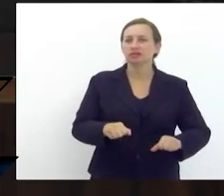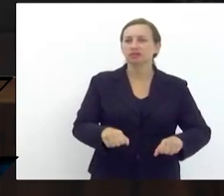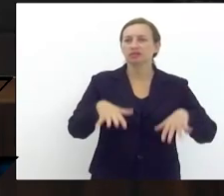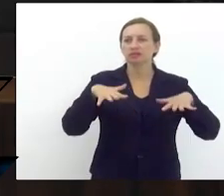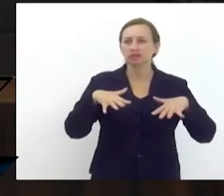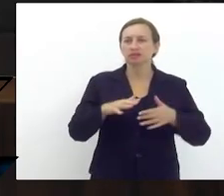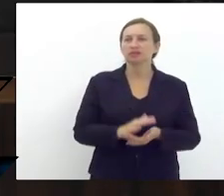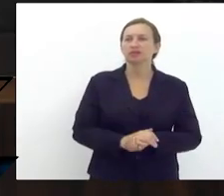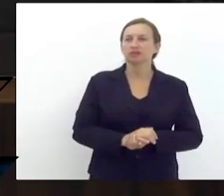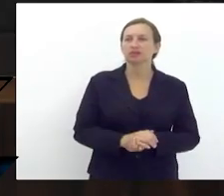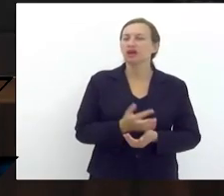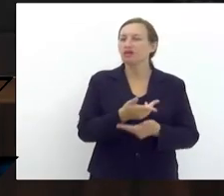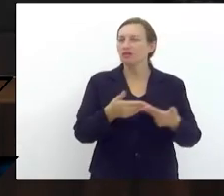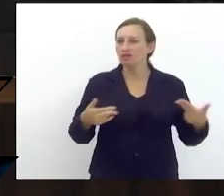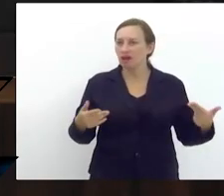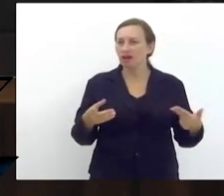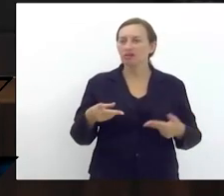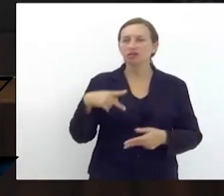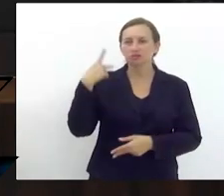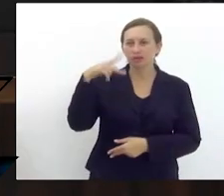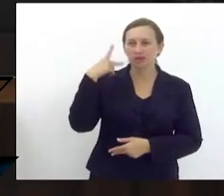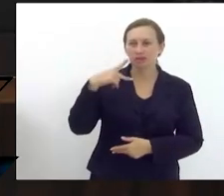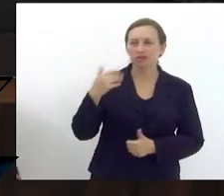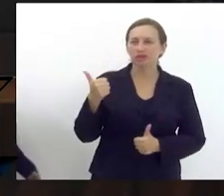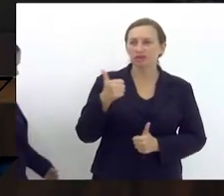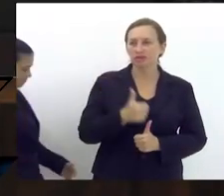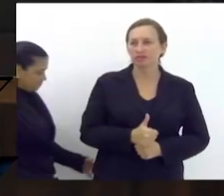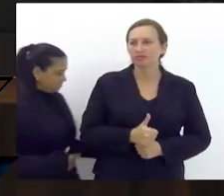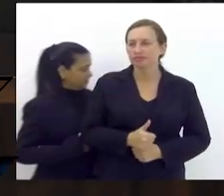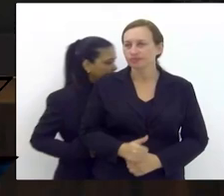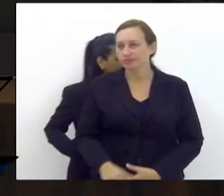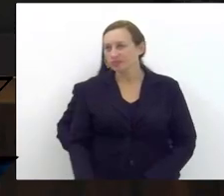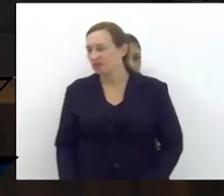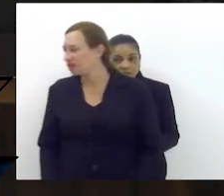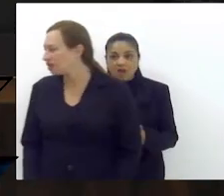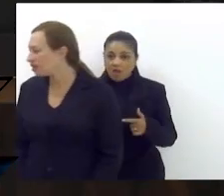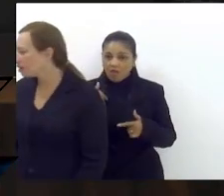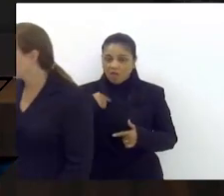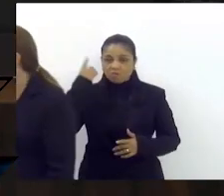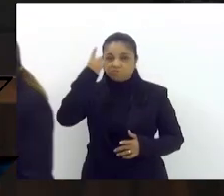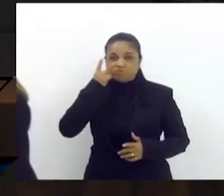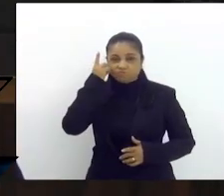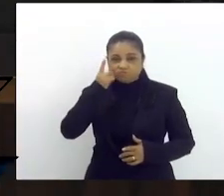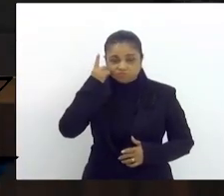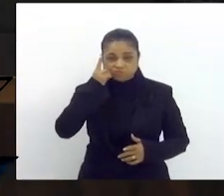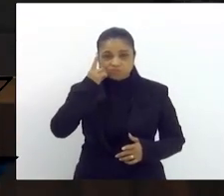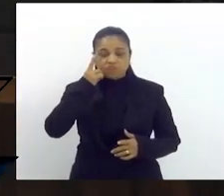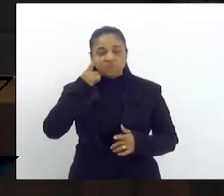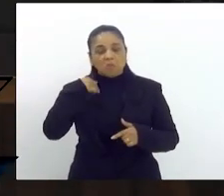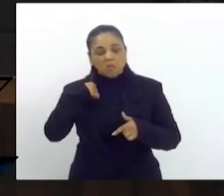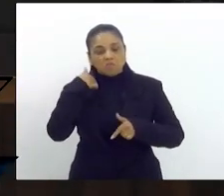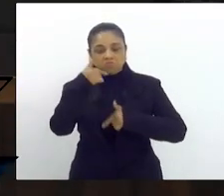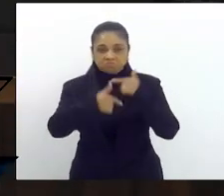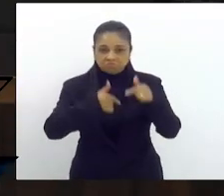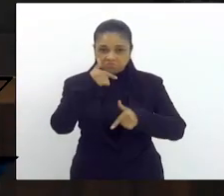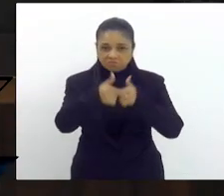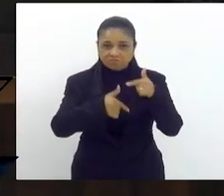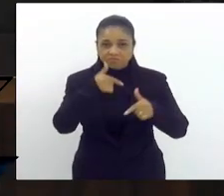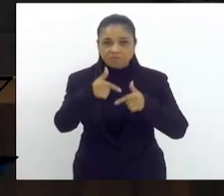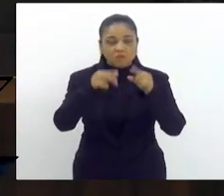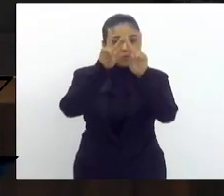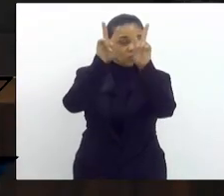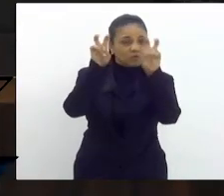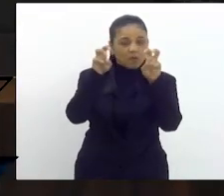tu vários parlamentares eu me incluo como uma das parlamentares que tratou aqui a questão